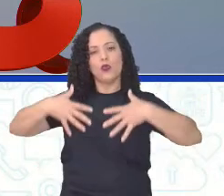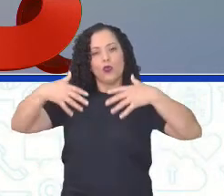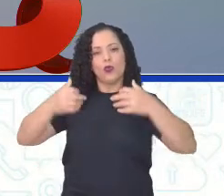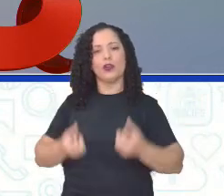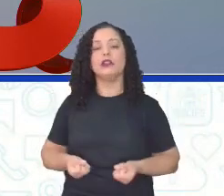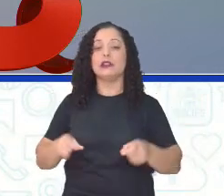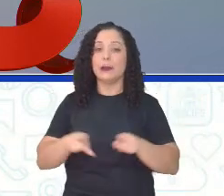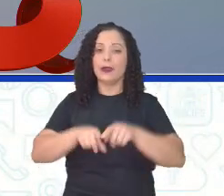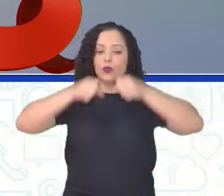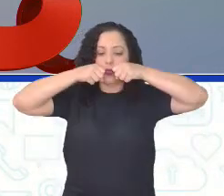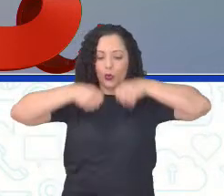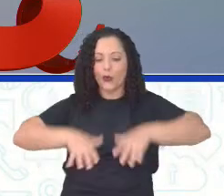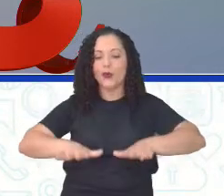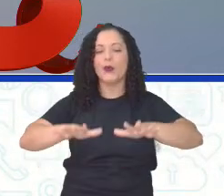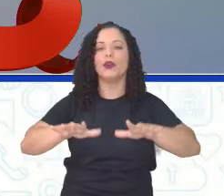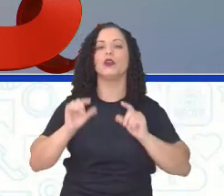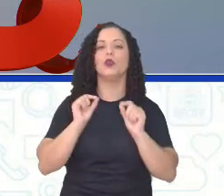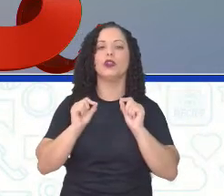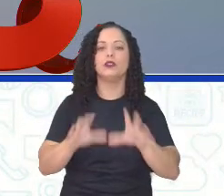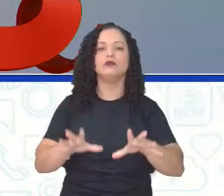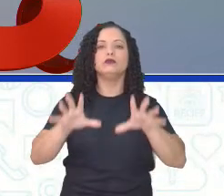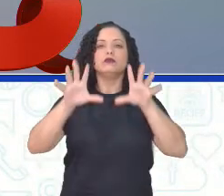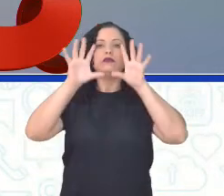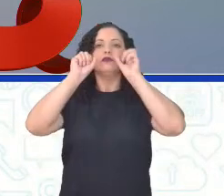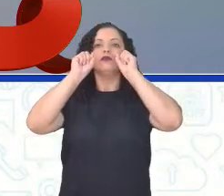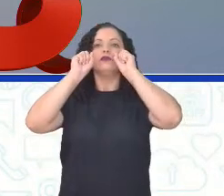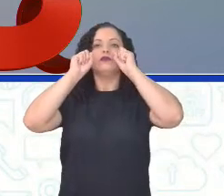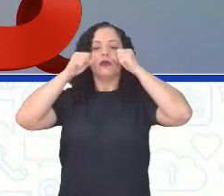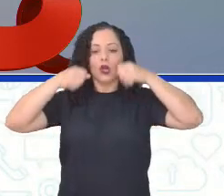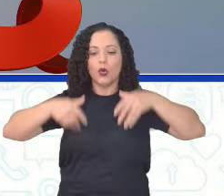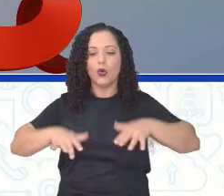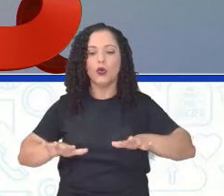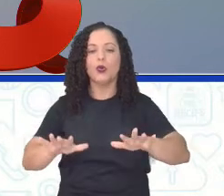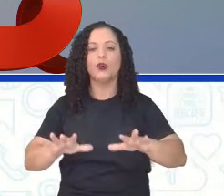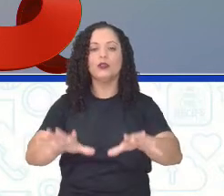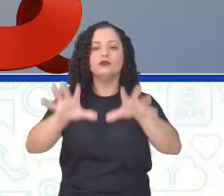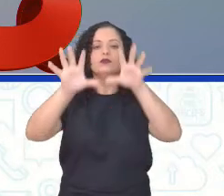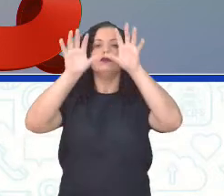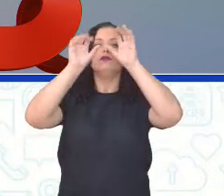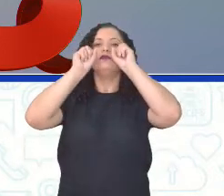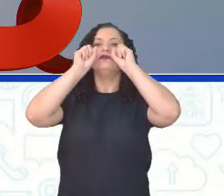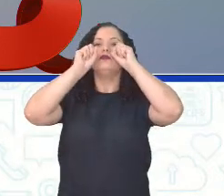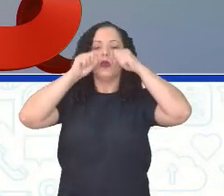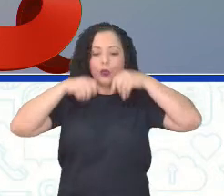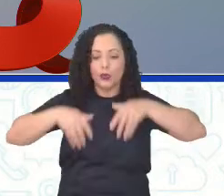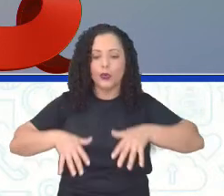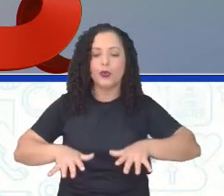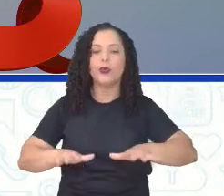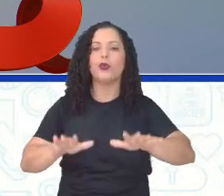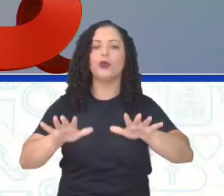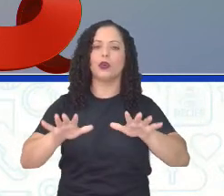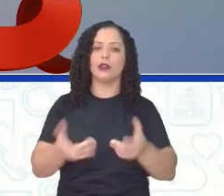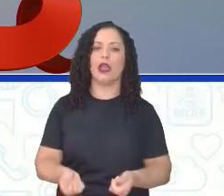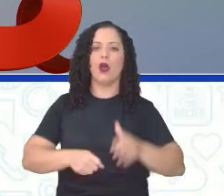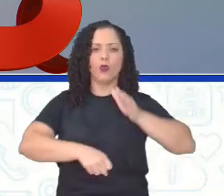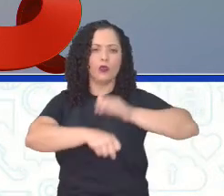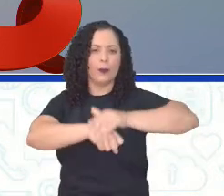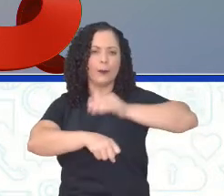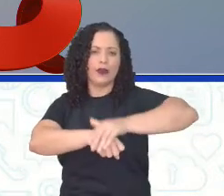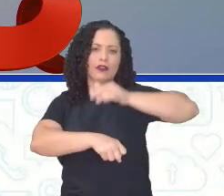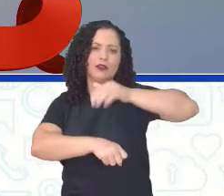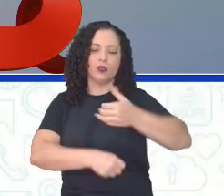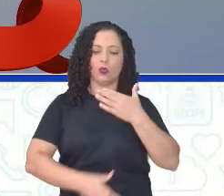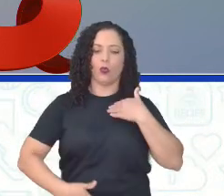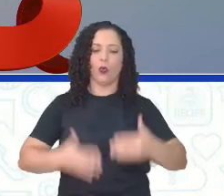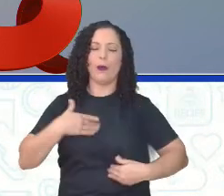de dois movimentos, inspirar e expirar, que são atos automático e involuntário. A